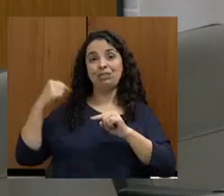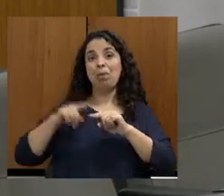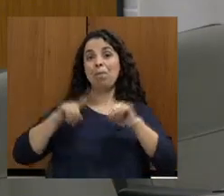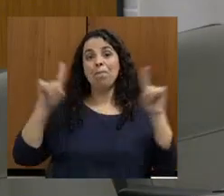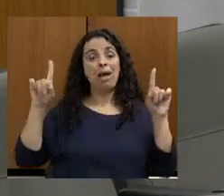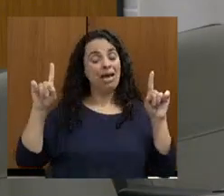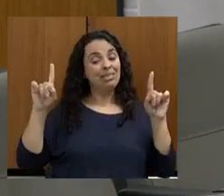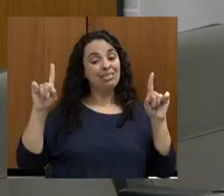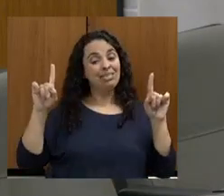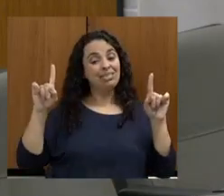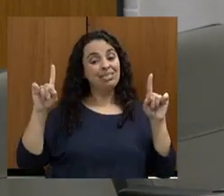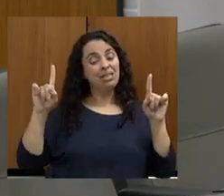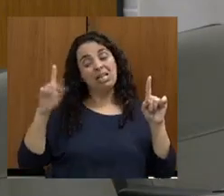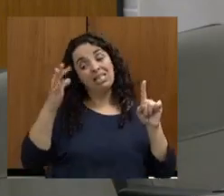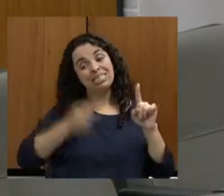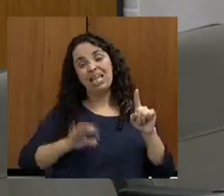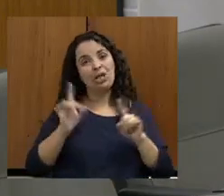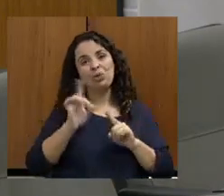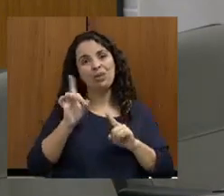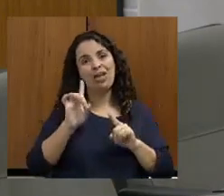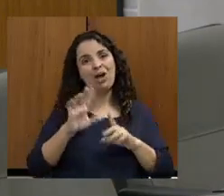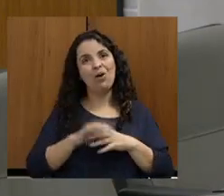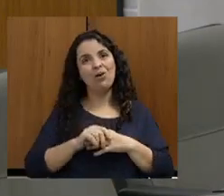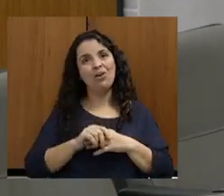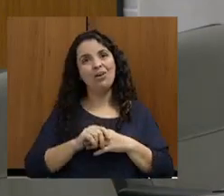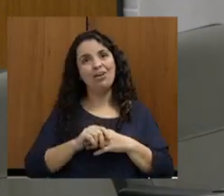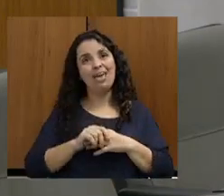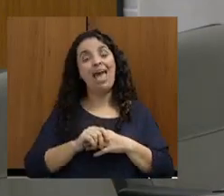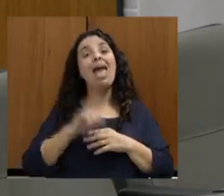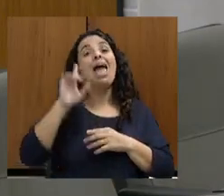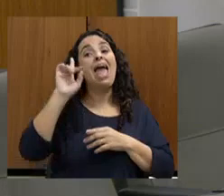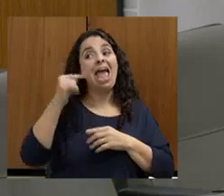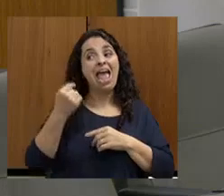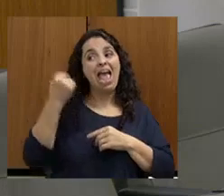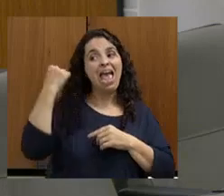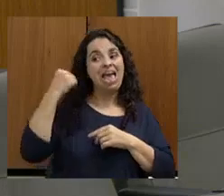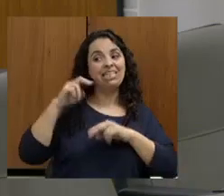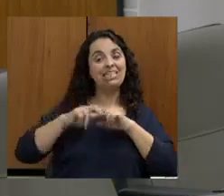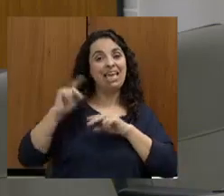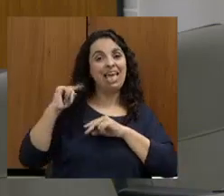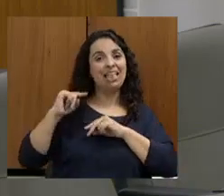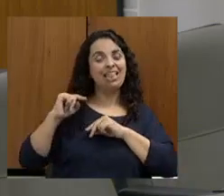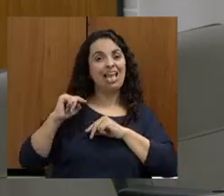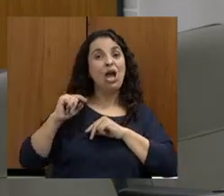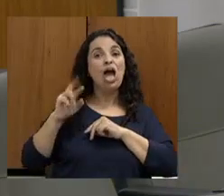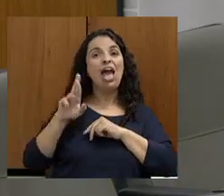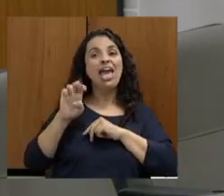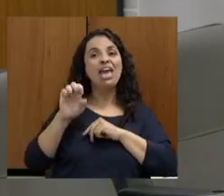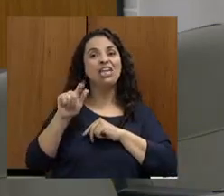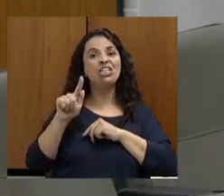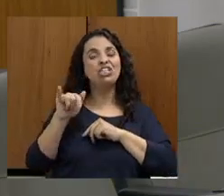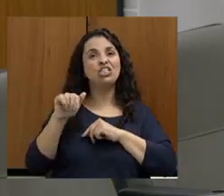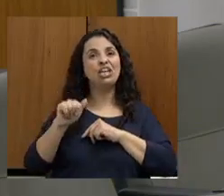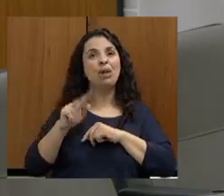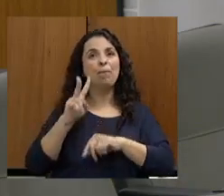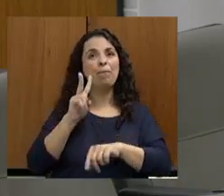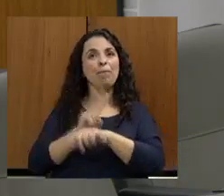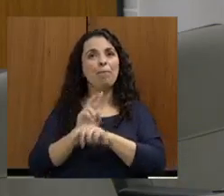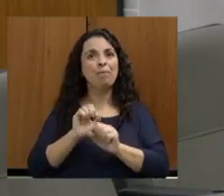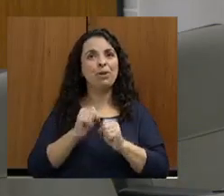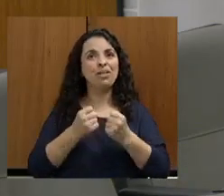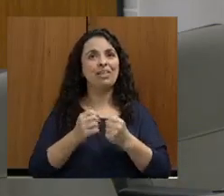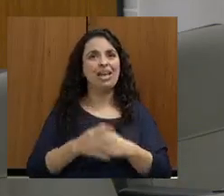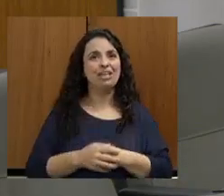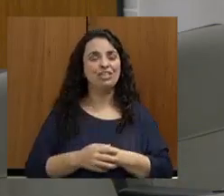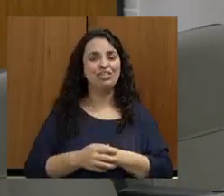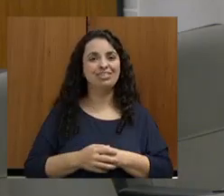certeza. É o protegido da Regina. Ela também era, ela não vai falar isso não, porque a Regina deu muito suporte para ela